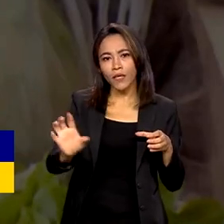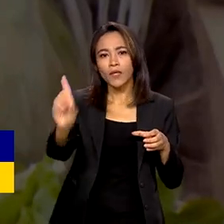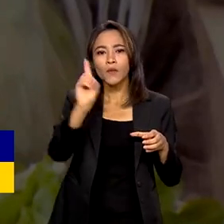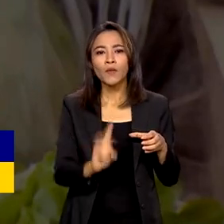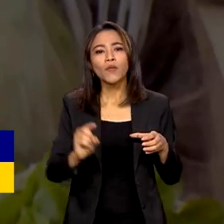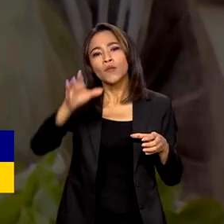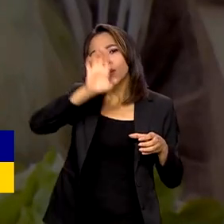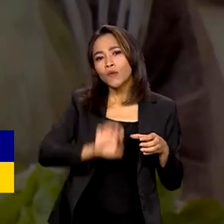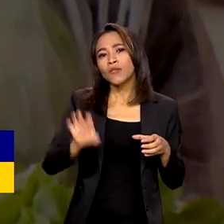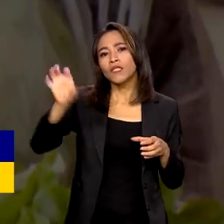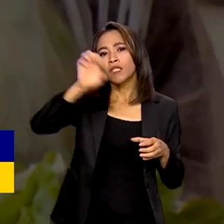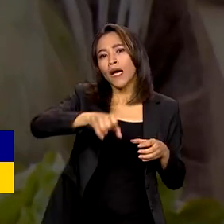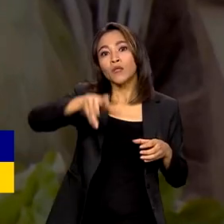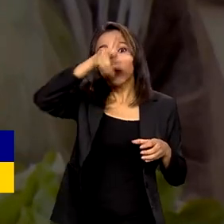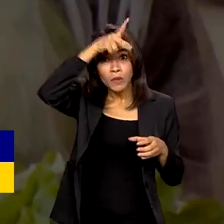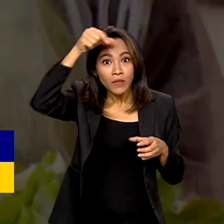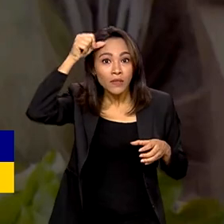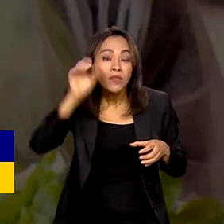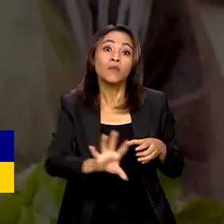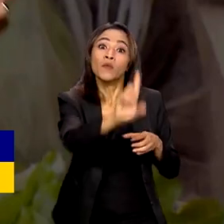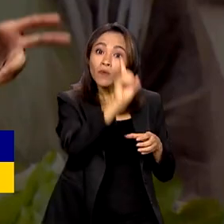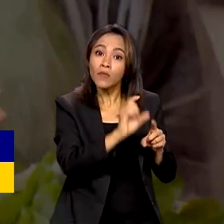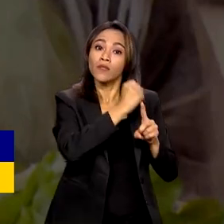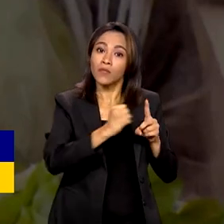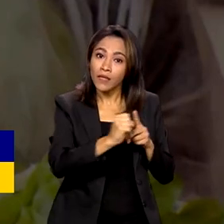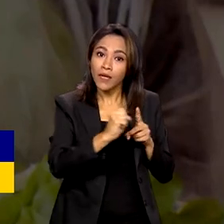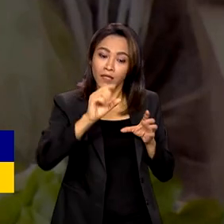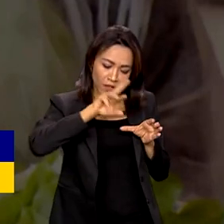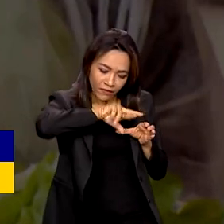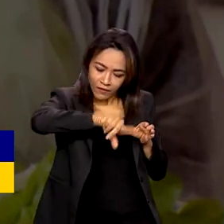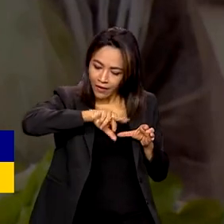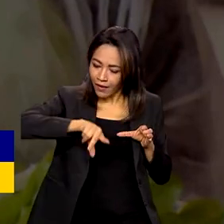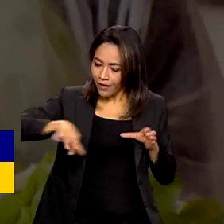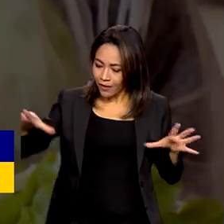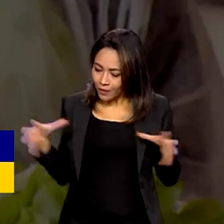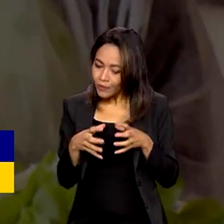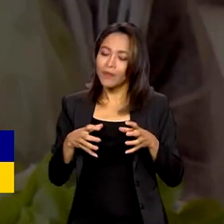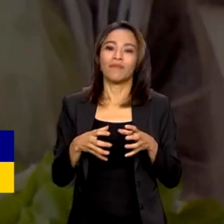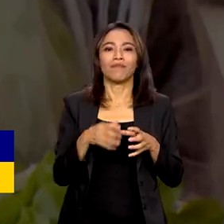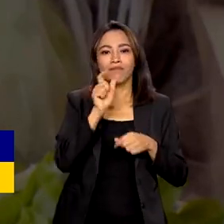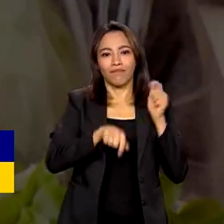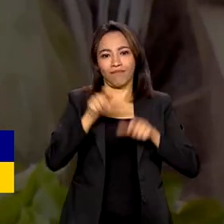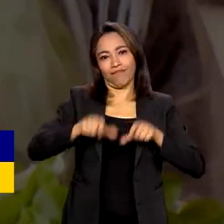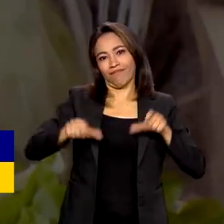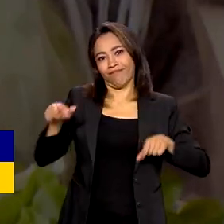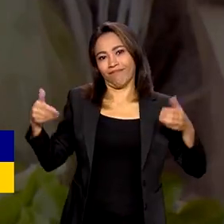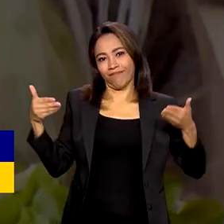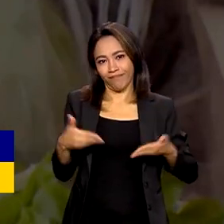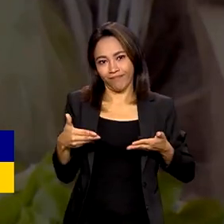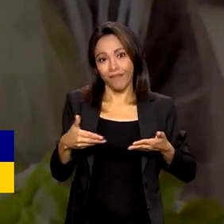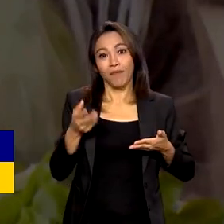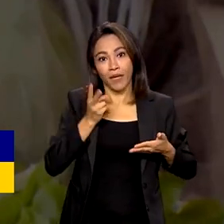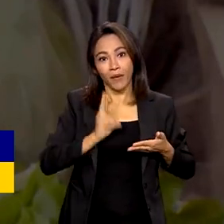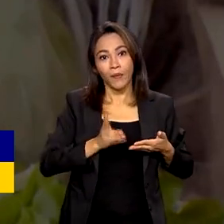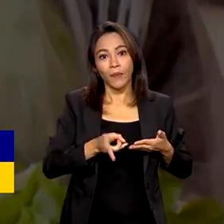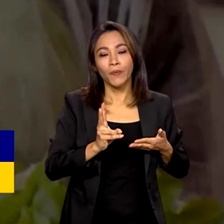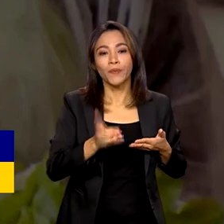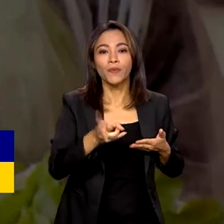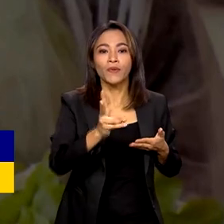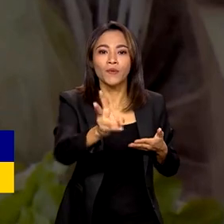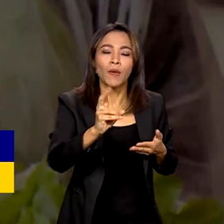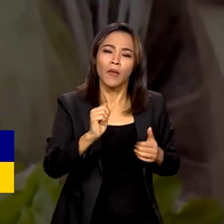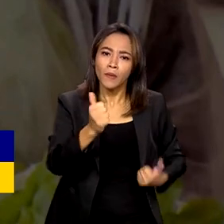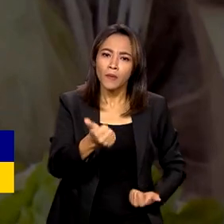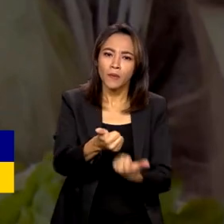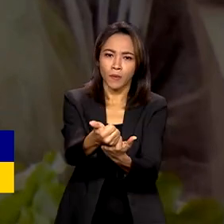municípios Esse programa é um programa conjunto de várias mãos e que para garantir a sua sustentabilidade o seu